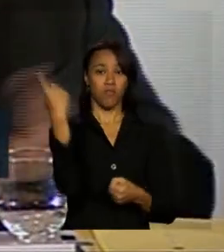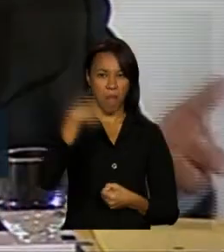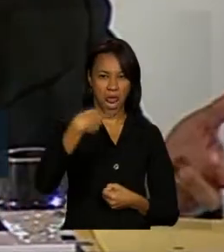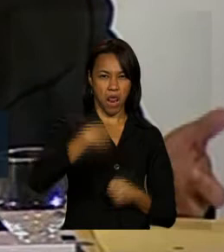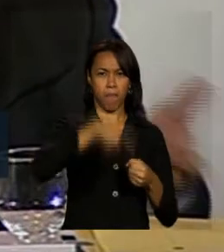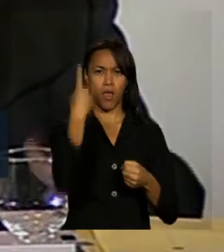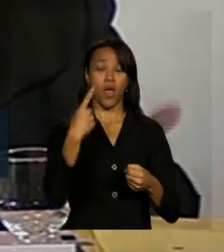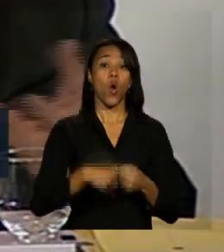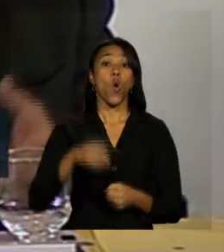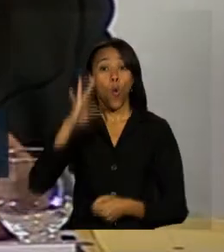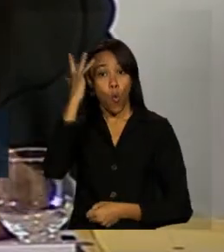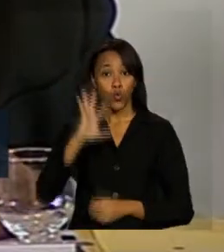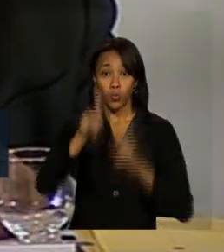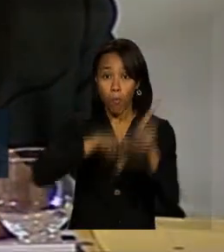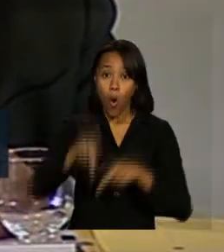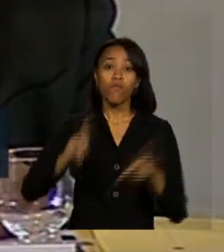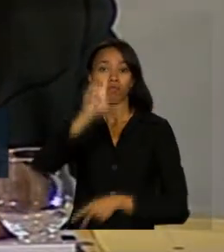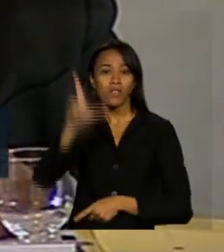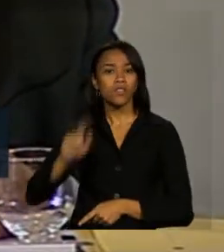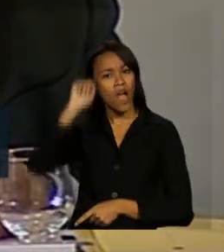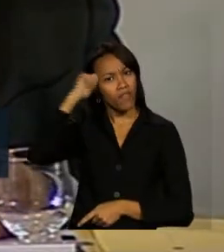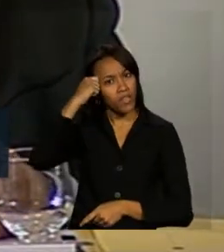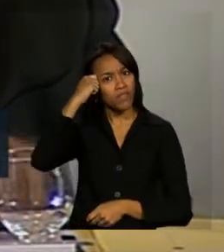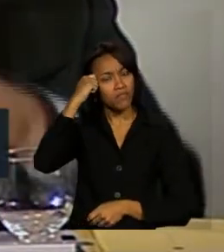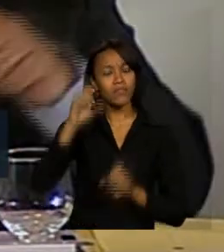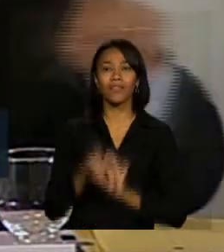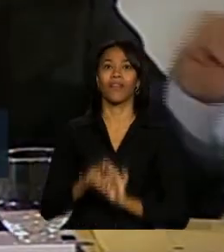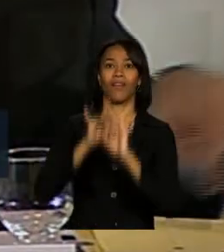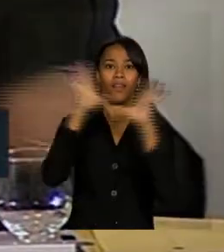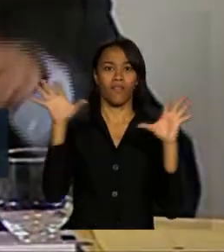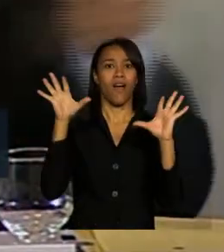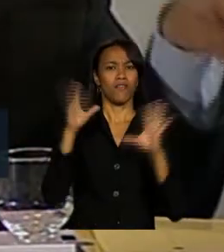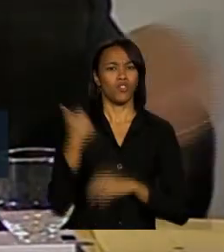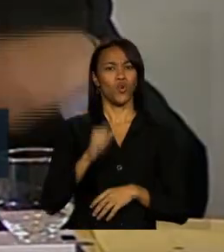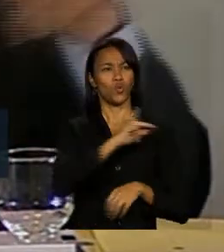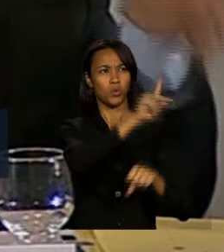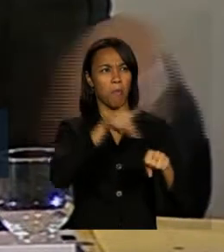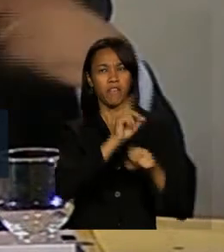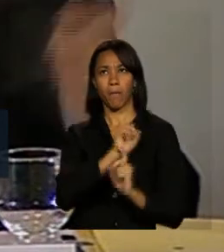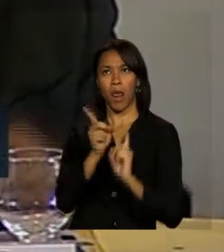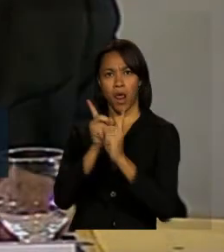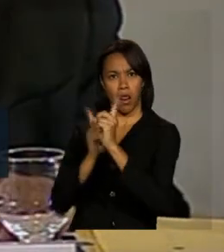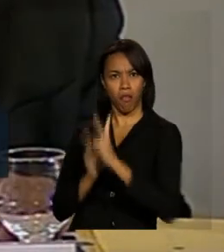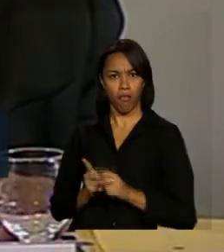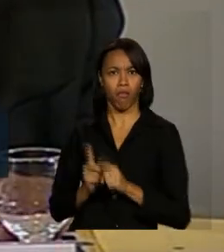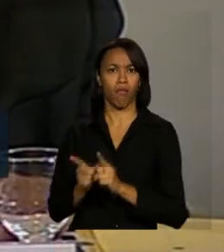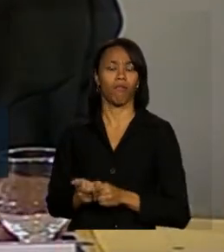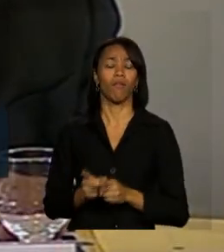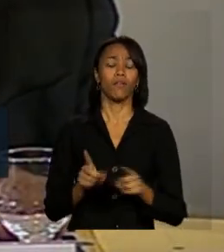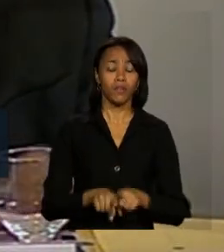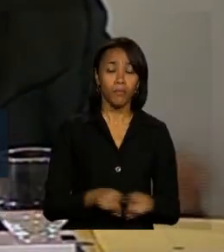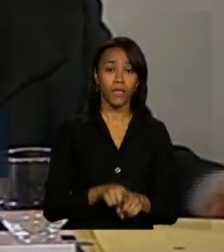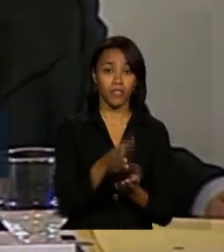se livraram das potências ocupantes e ficaram prisioneiros de uma série de